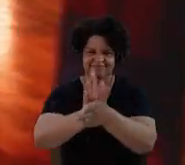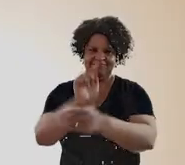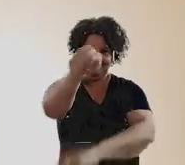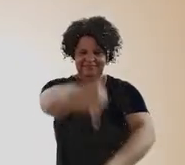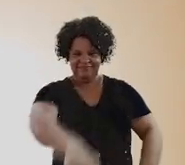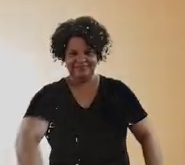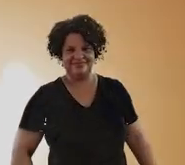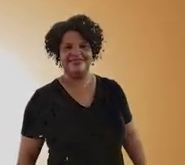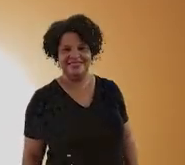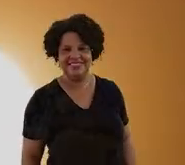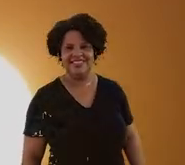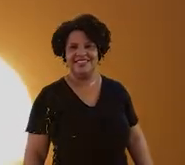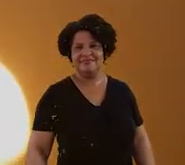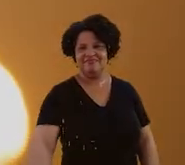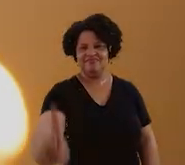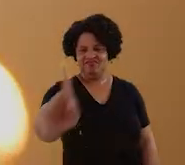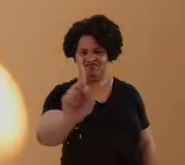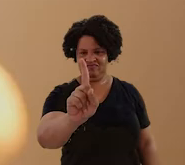Meu bonde bagaça, te amassa.